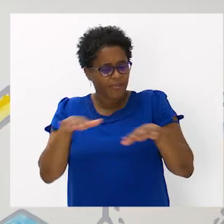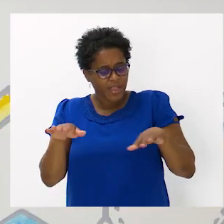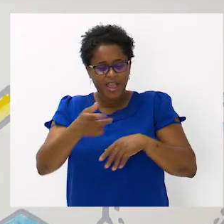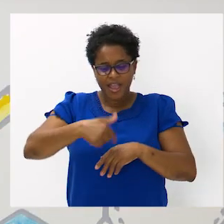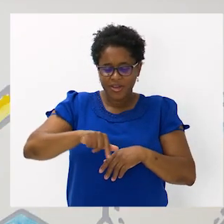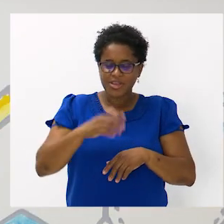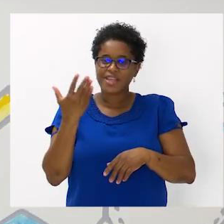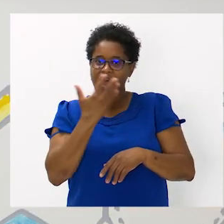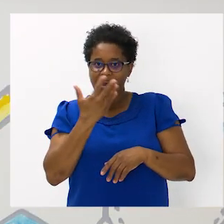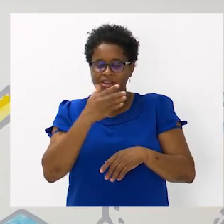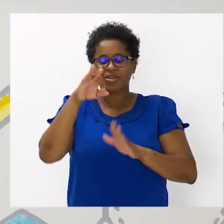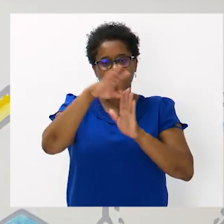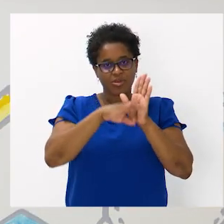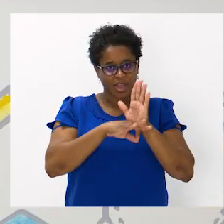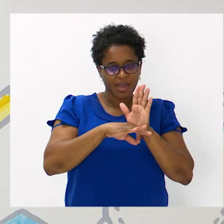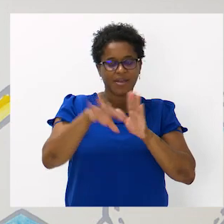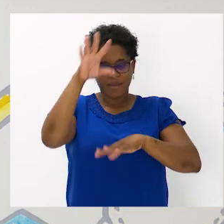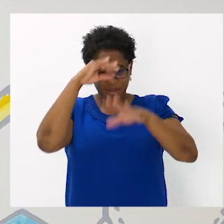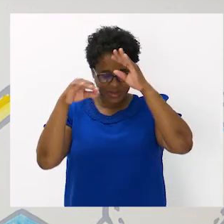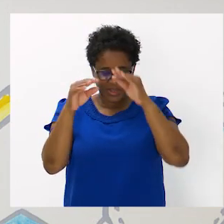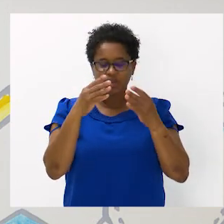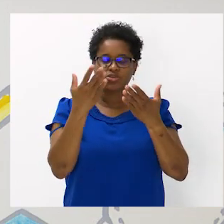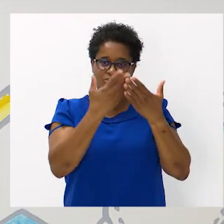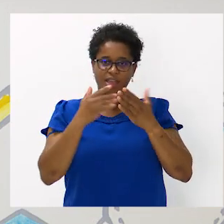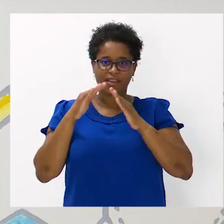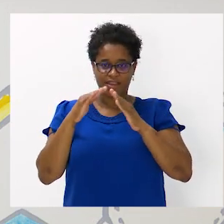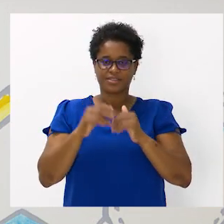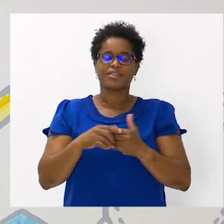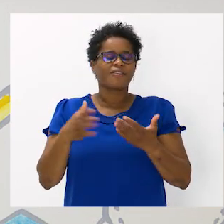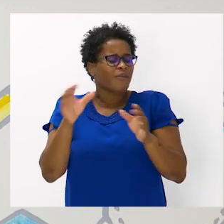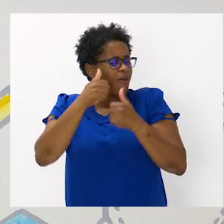assim terminamos a nossa aula no programa Aprender e